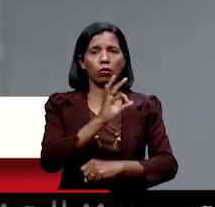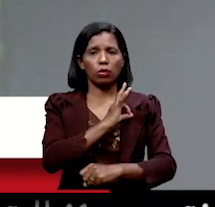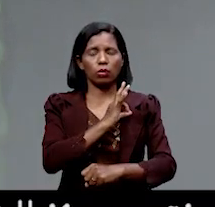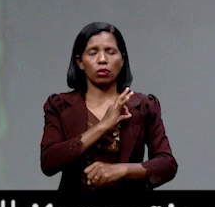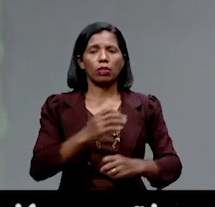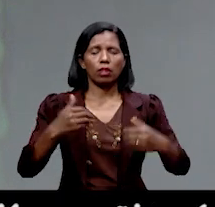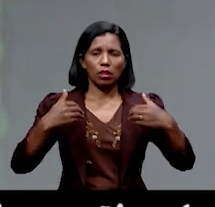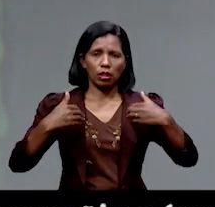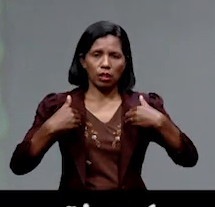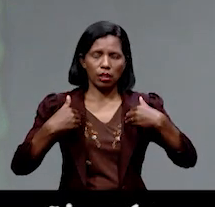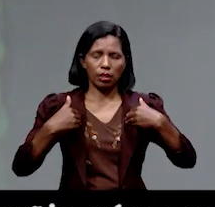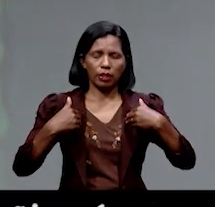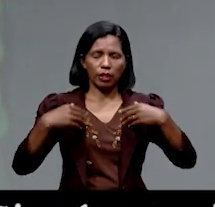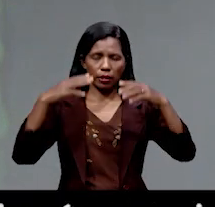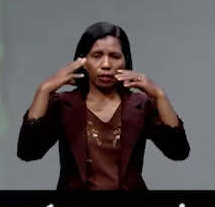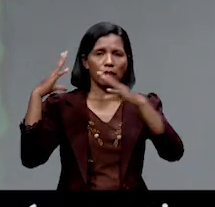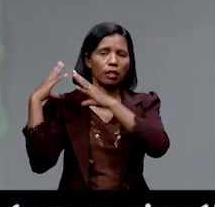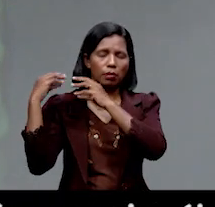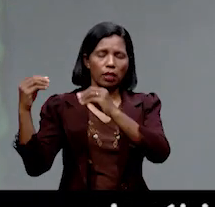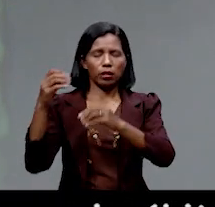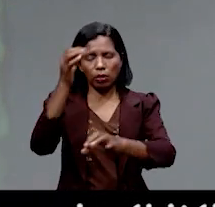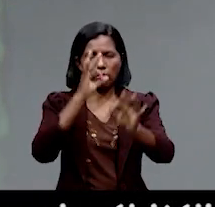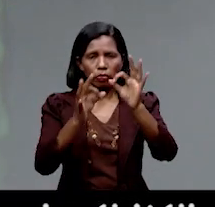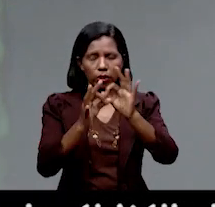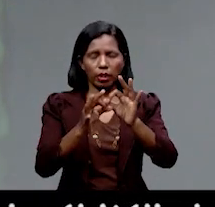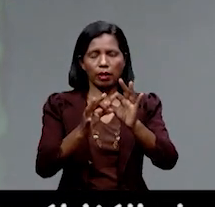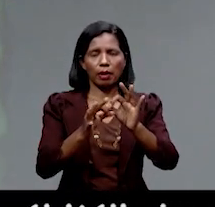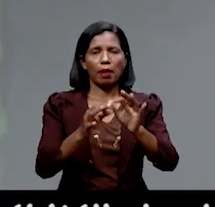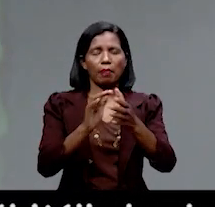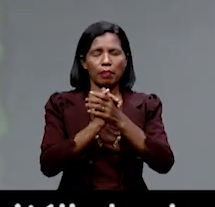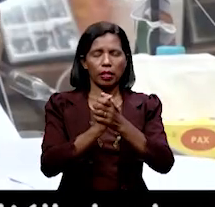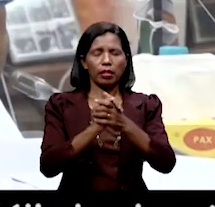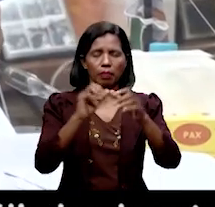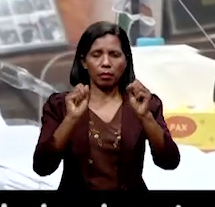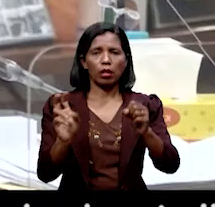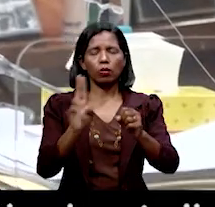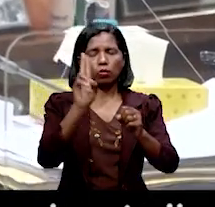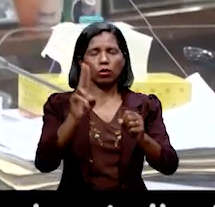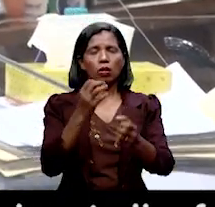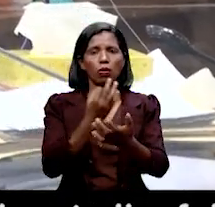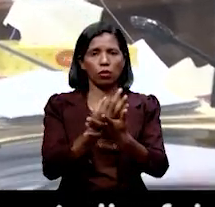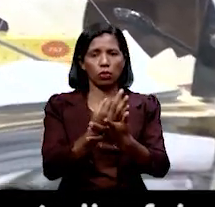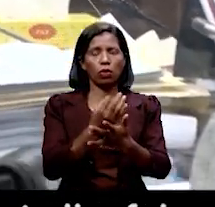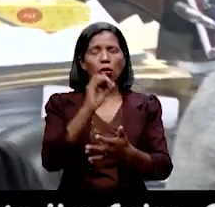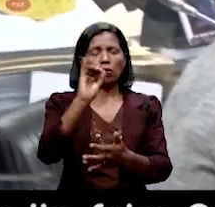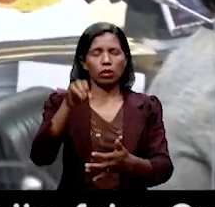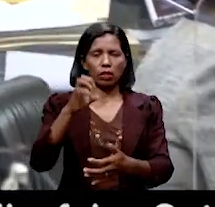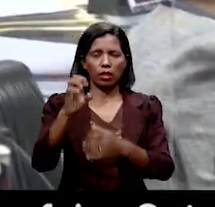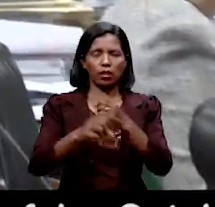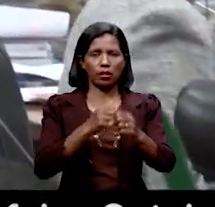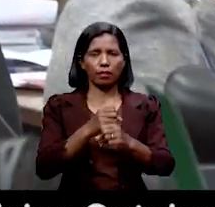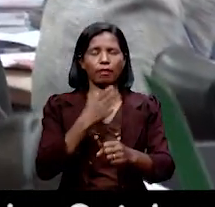e esperança no fiar metinba, o primeiro-ministro, o membro do governo tomac, catac, bele, executa orçamento nejodiak. Orçamento zerado do Estado Tinen Rihunrua,